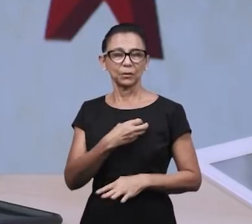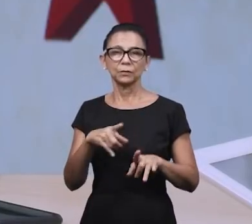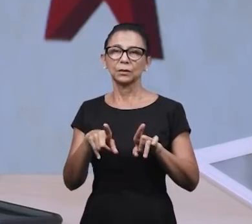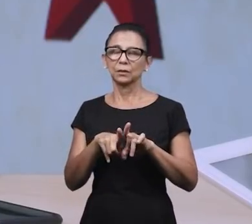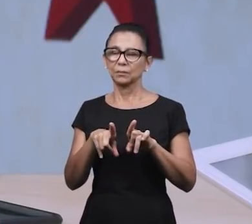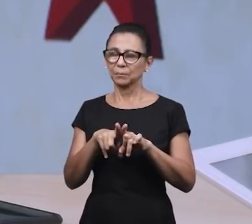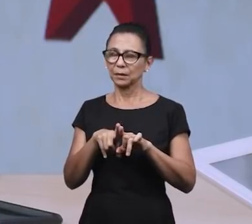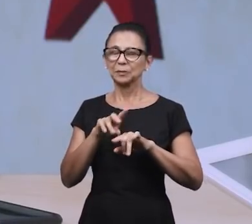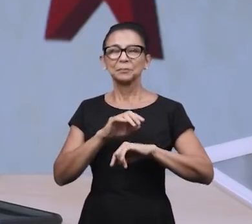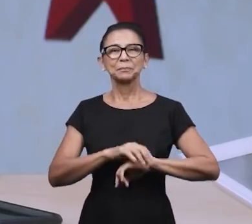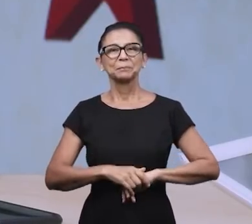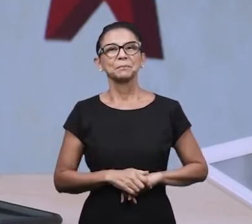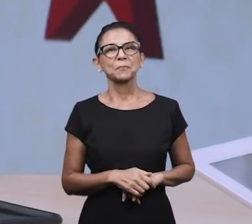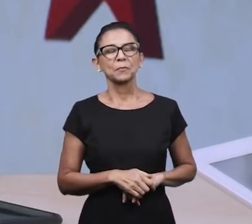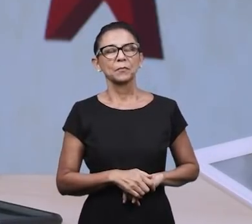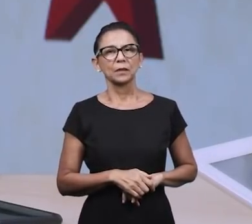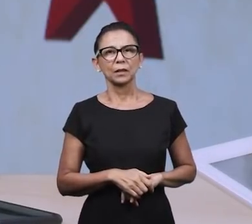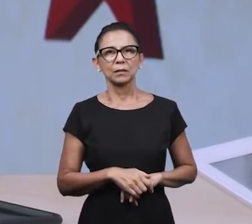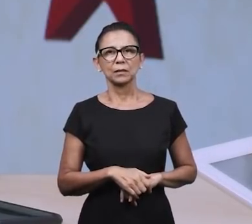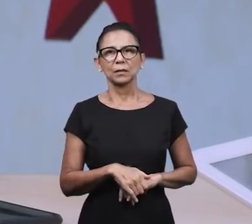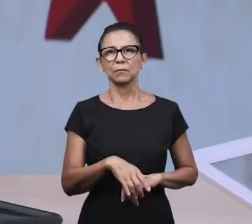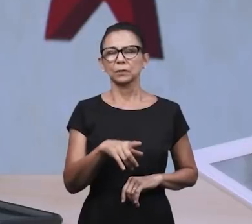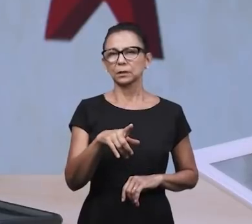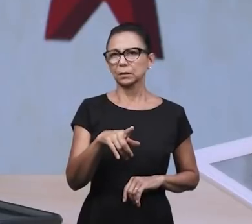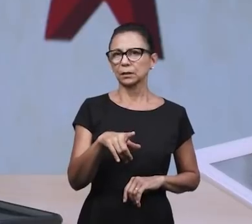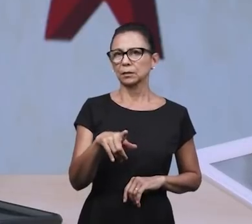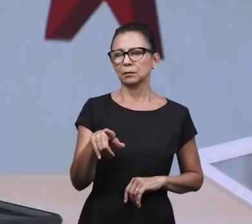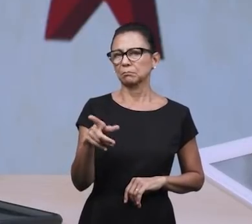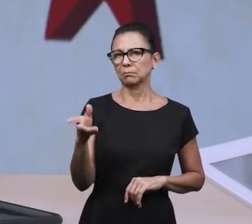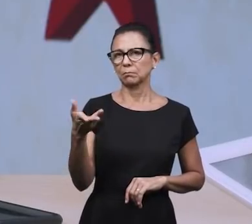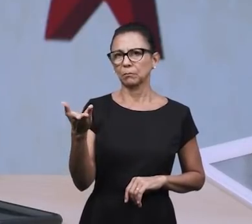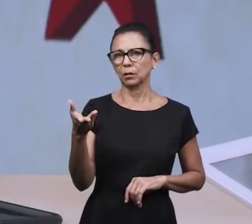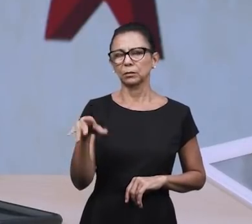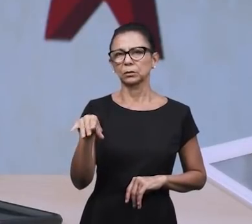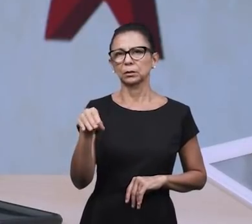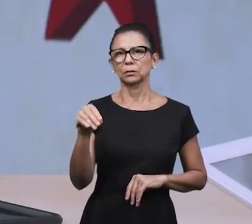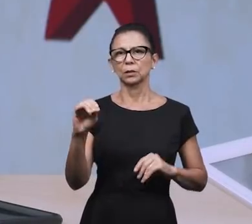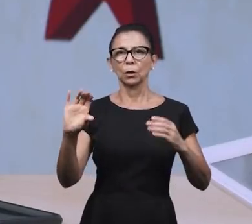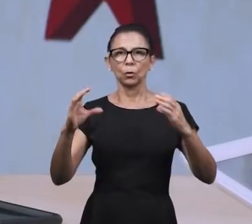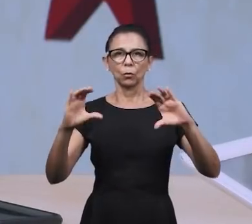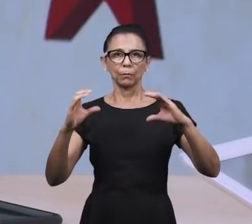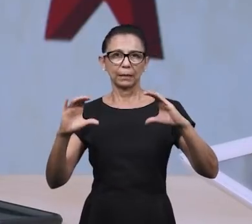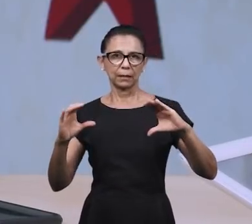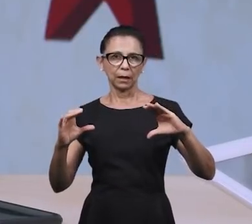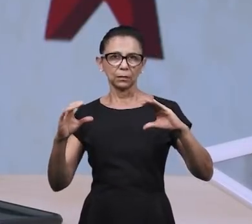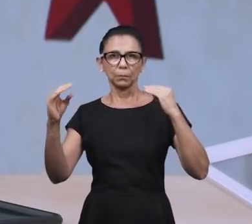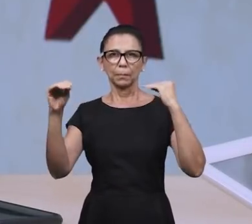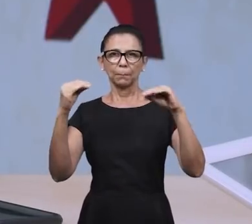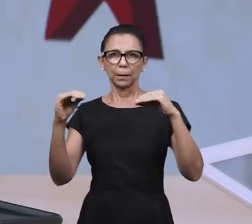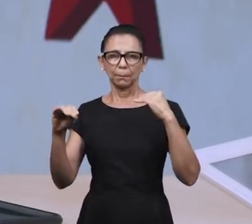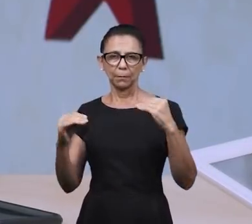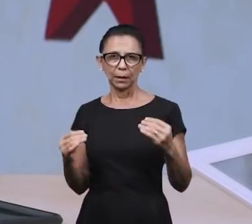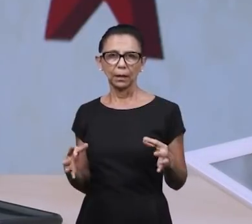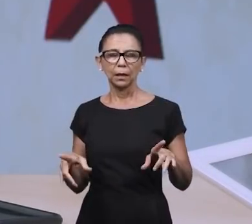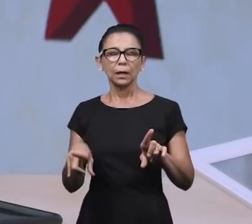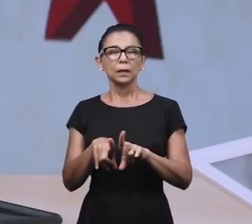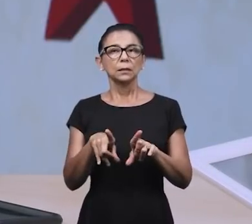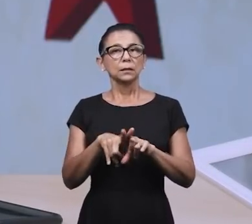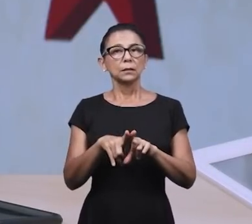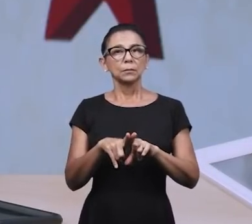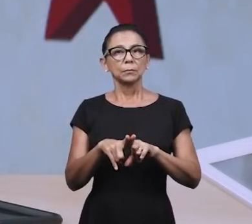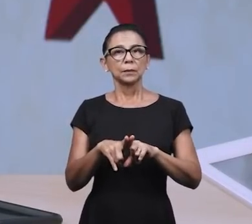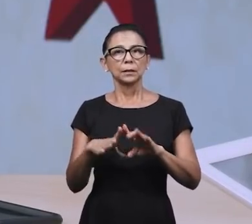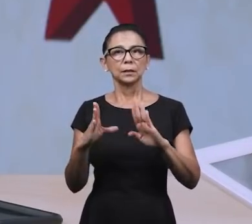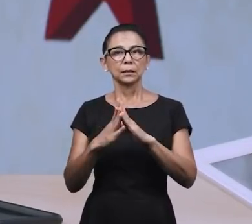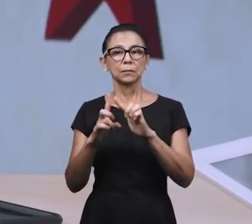também, falando pelo Facebook da Rádio Manaim, onde você pode colocar, inclusive, ali o seu comentário, e pelo canal da Igreja Cristã